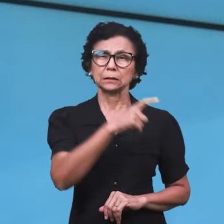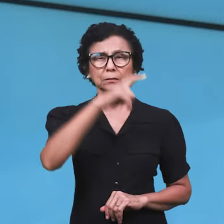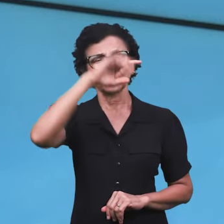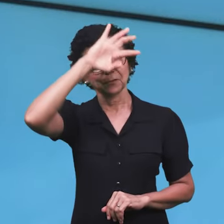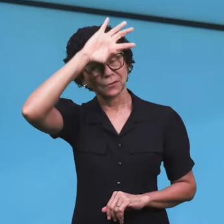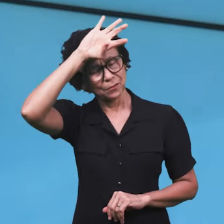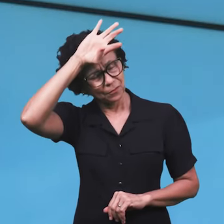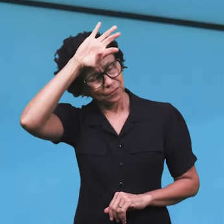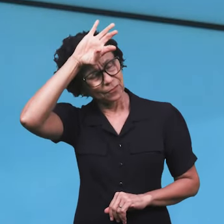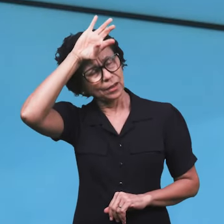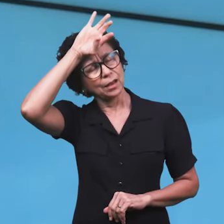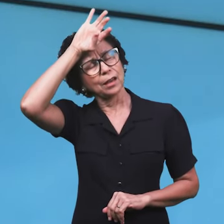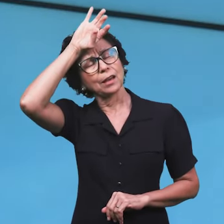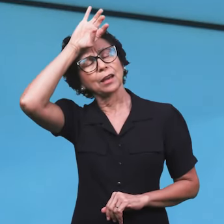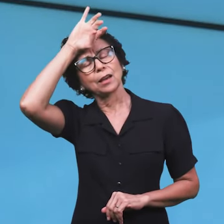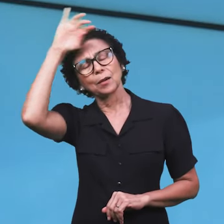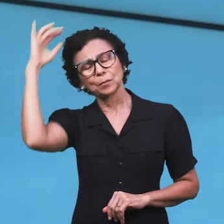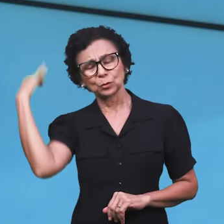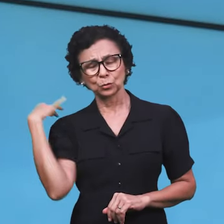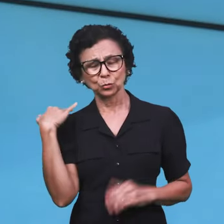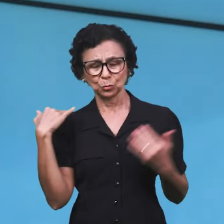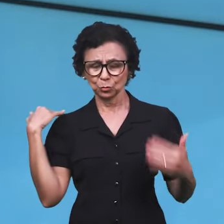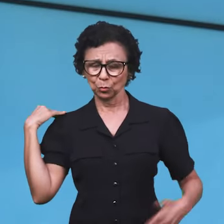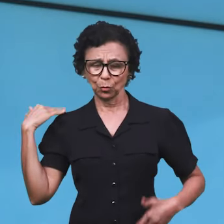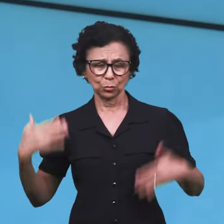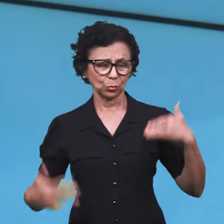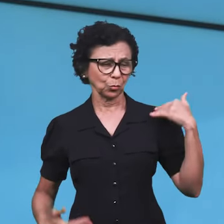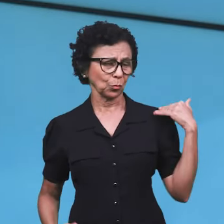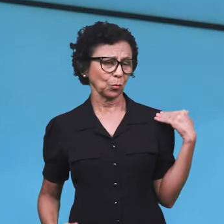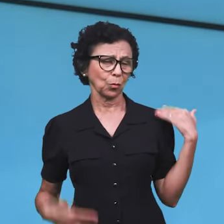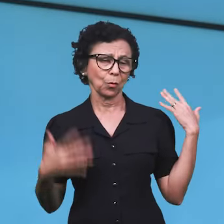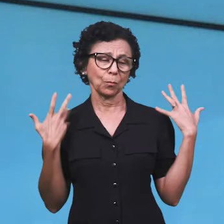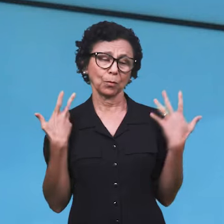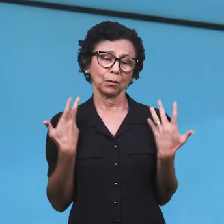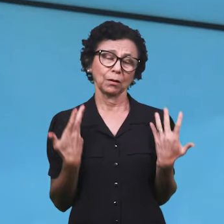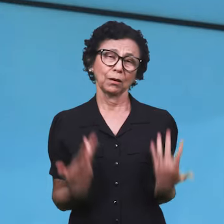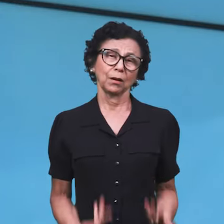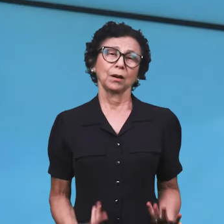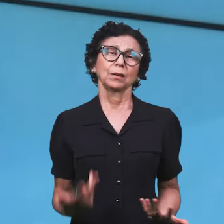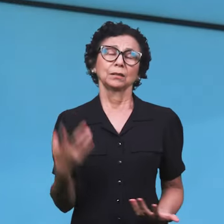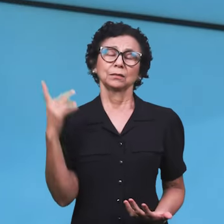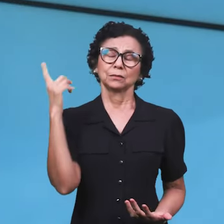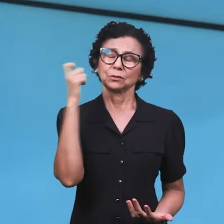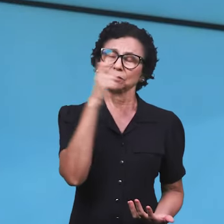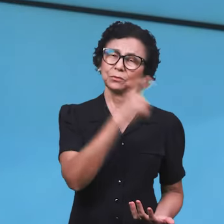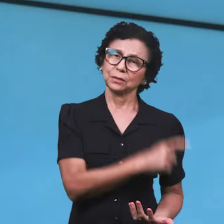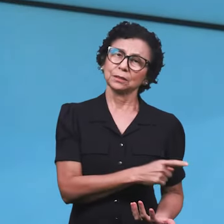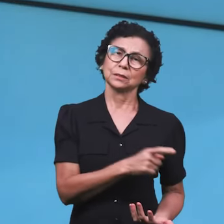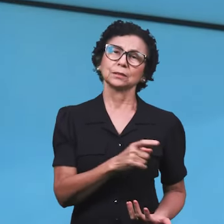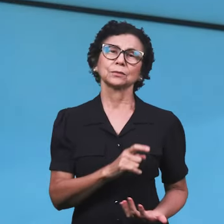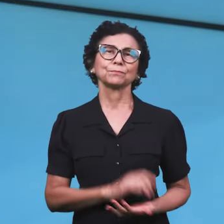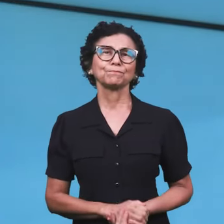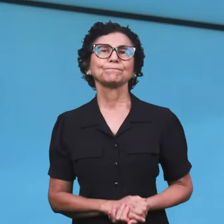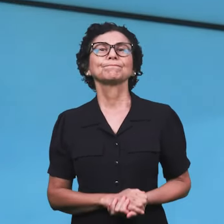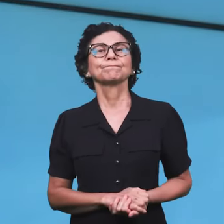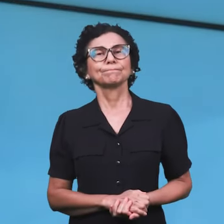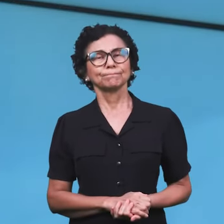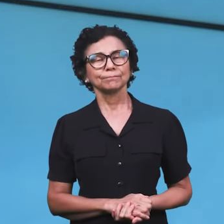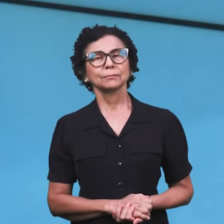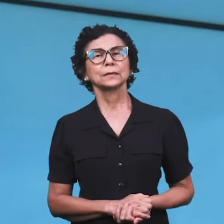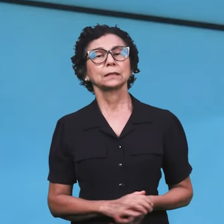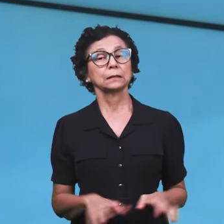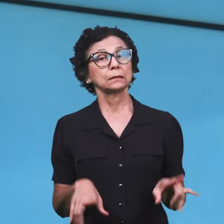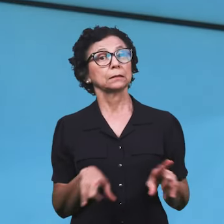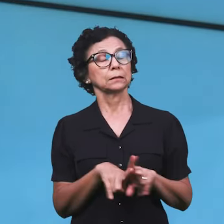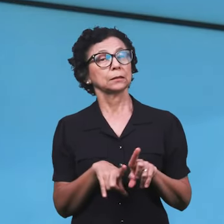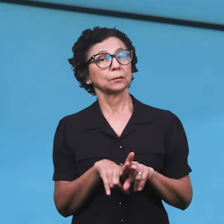ela tem queda do estado geral, às vezes ela pode ter dor torácica quando a criança é maiorzinha. E aí também é uma outra condição que os